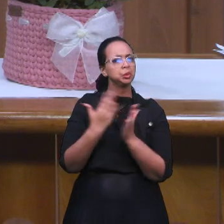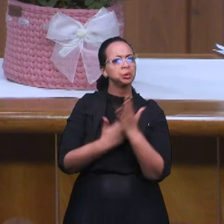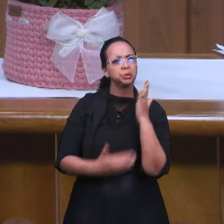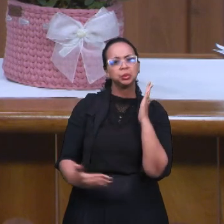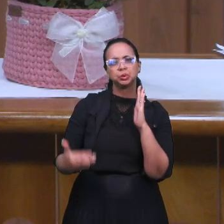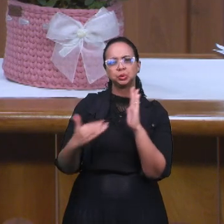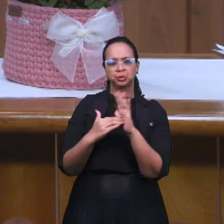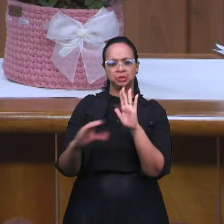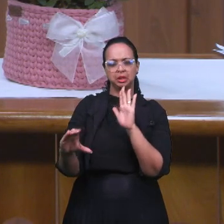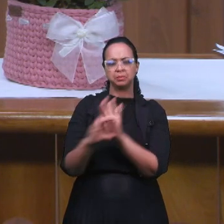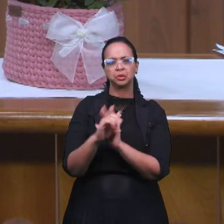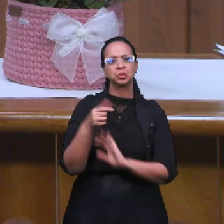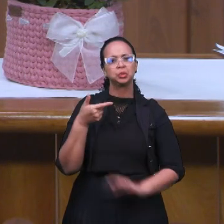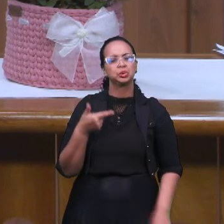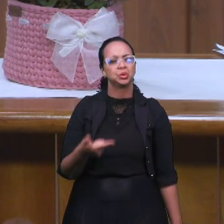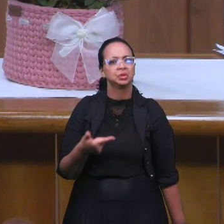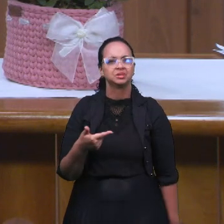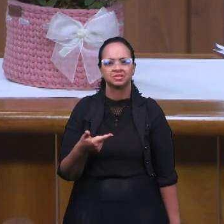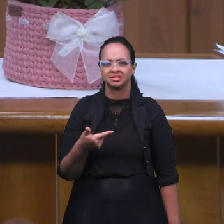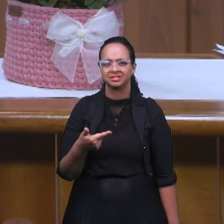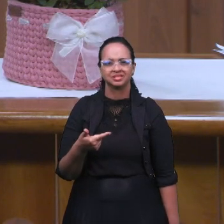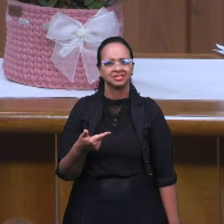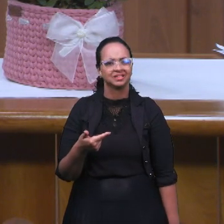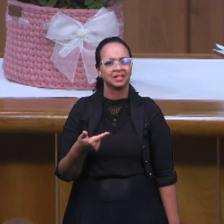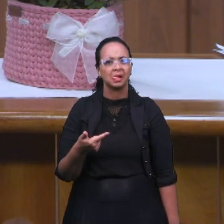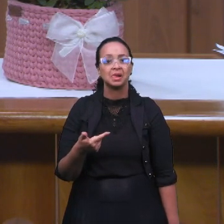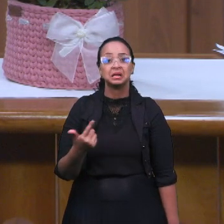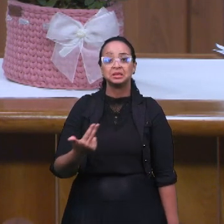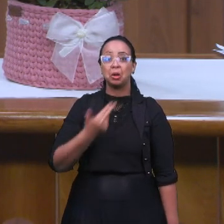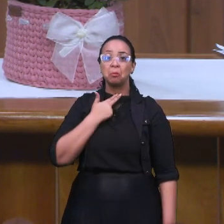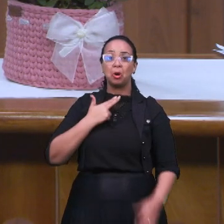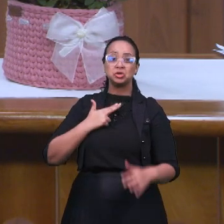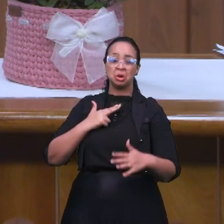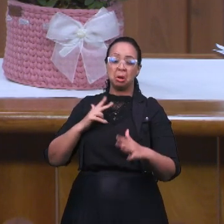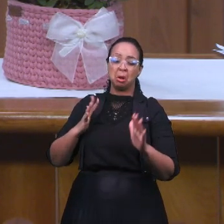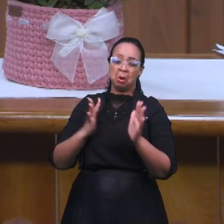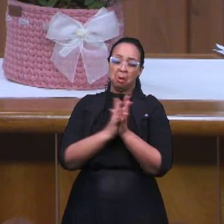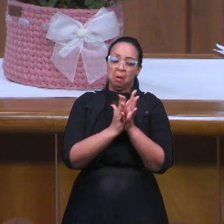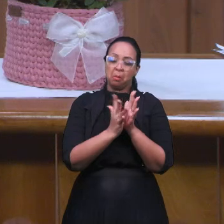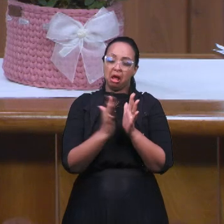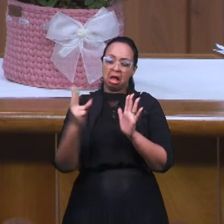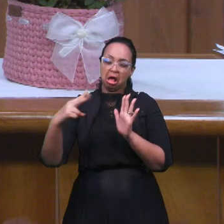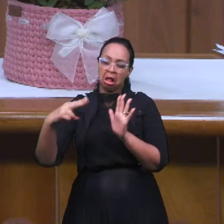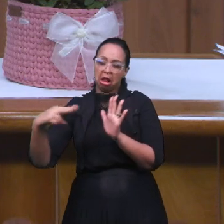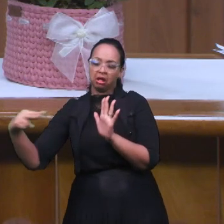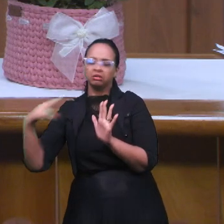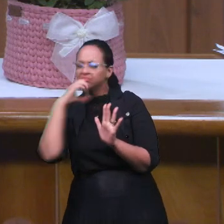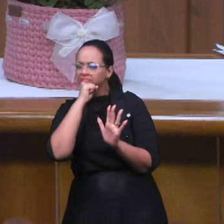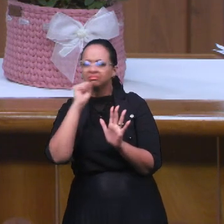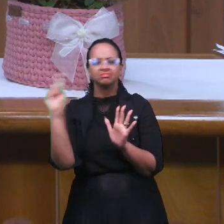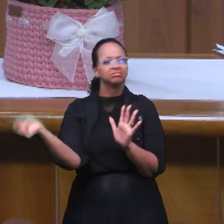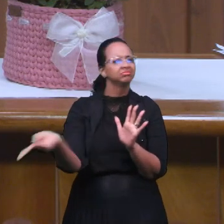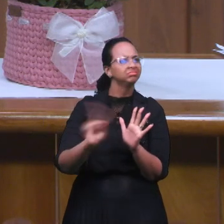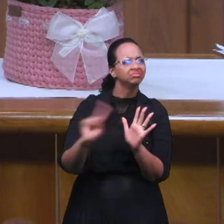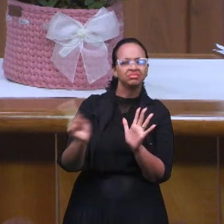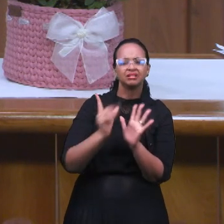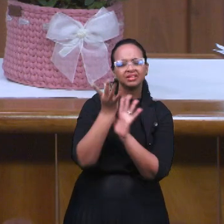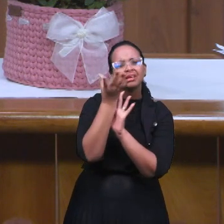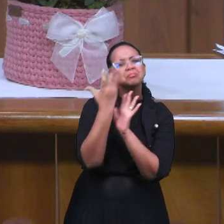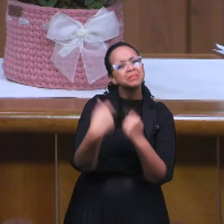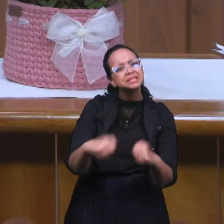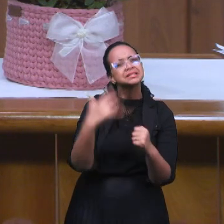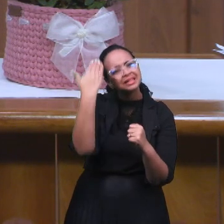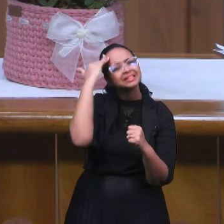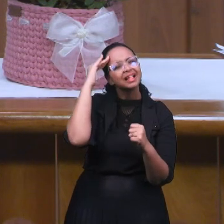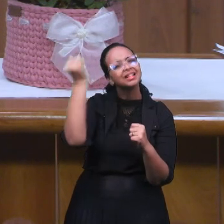capítulo 2, não passem do capítulo 2 sem entender que ele está